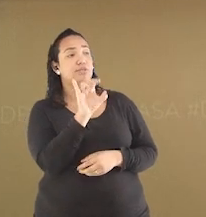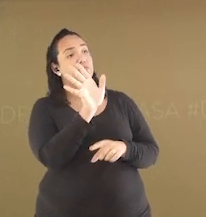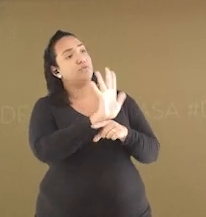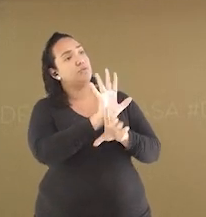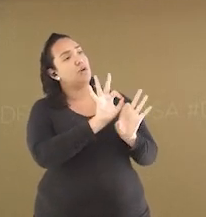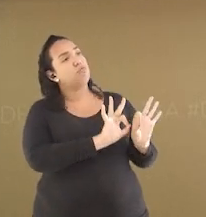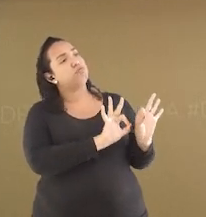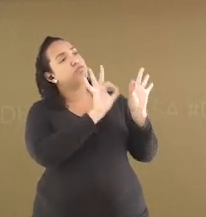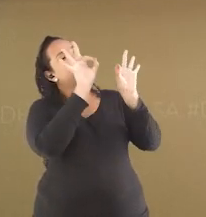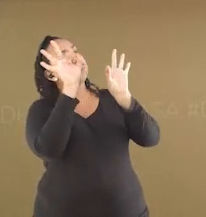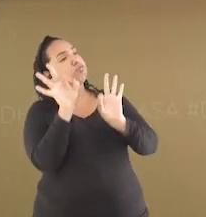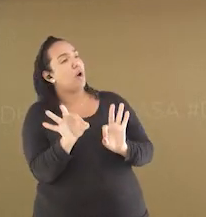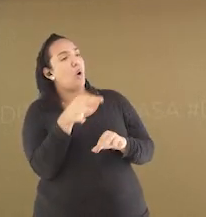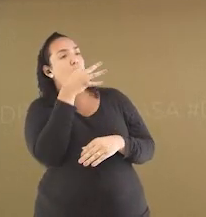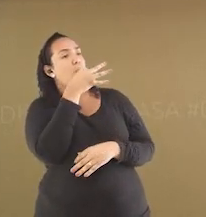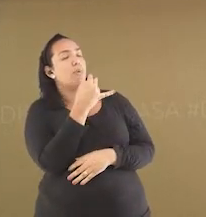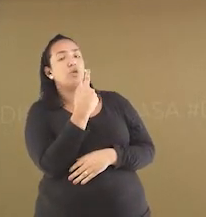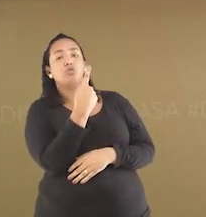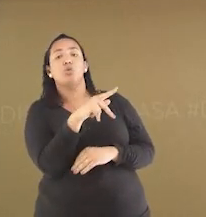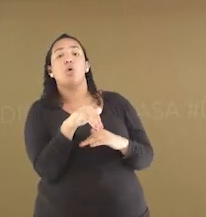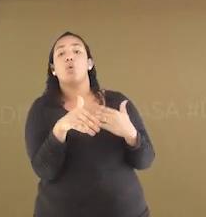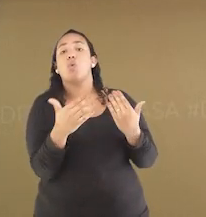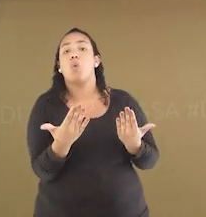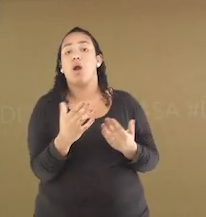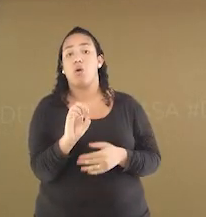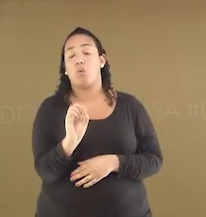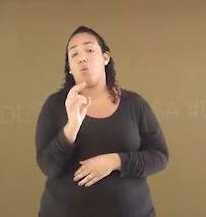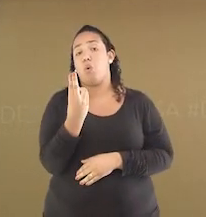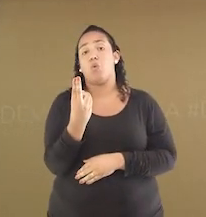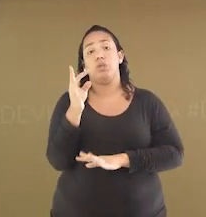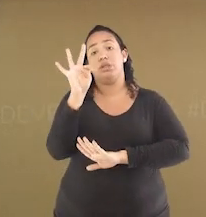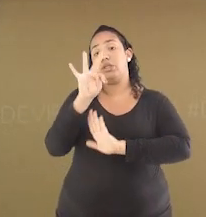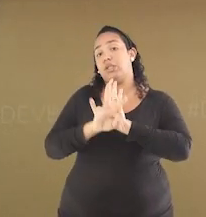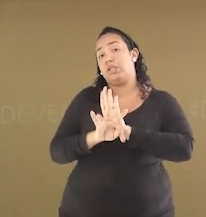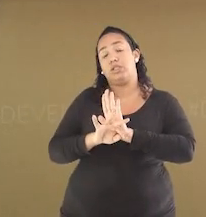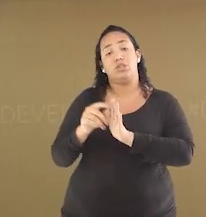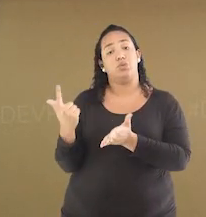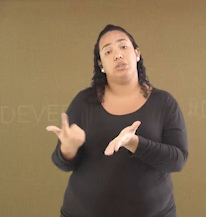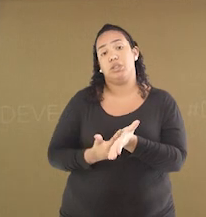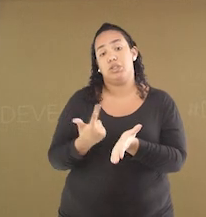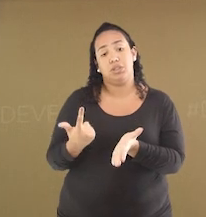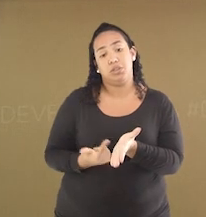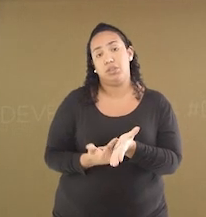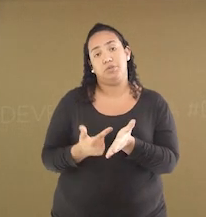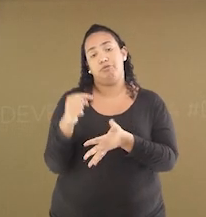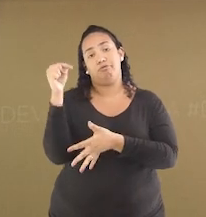você assistiu, do livro ou texto que você leu.